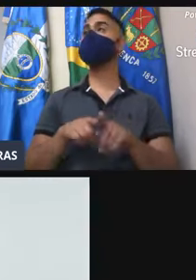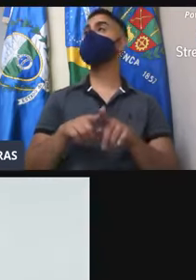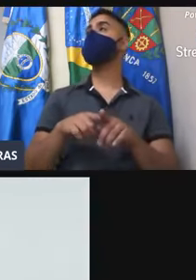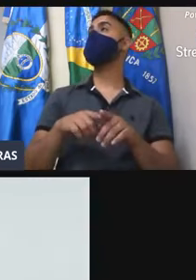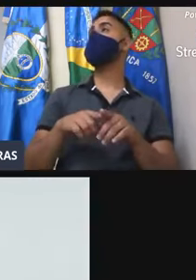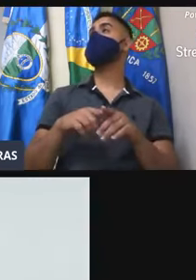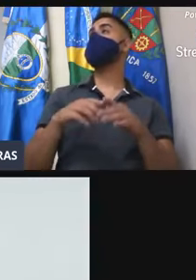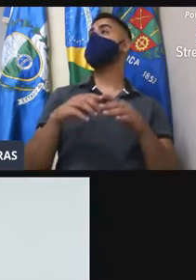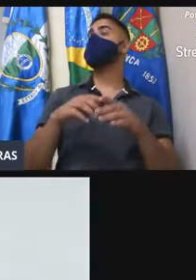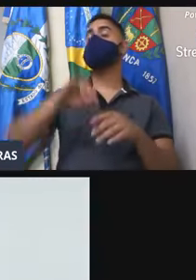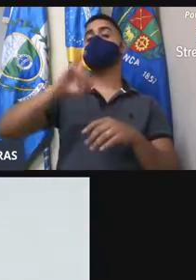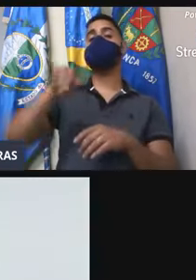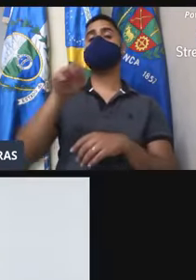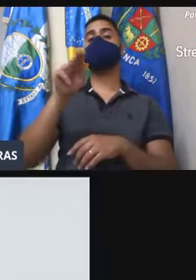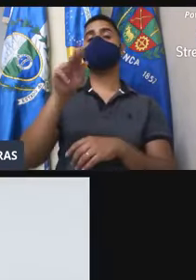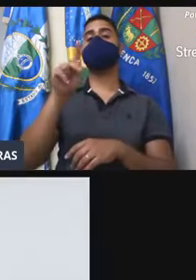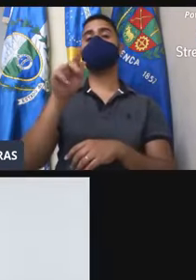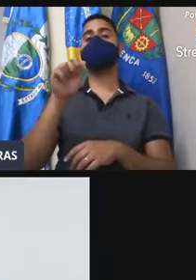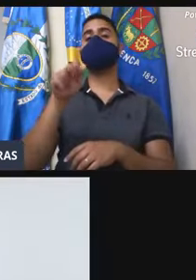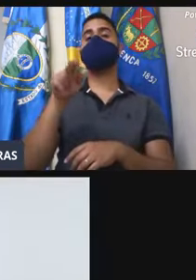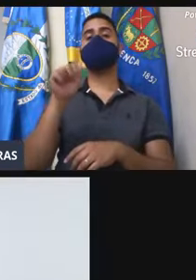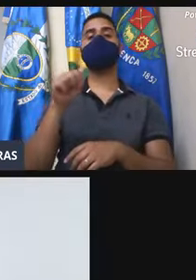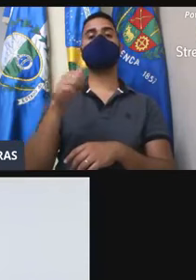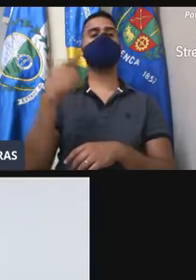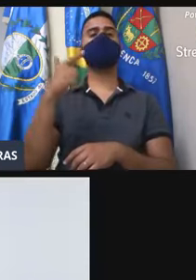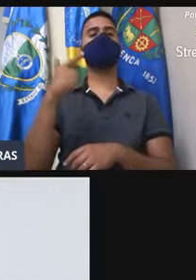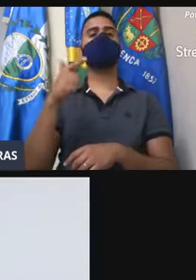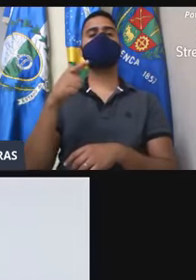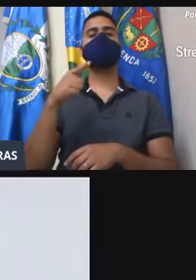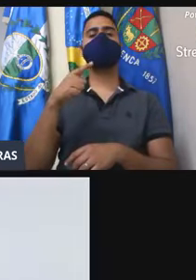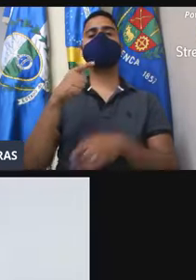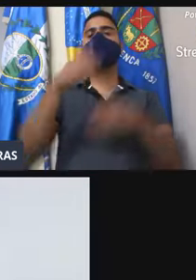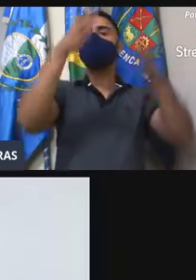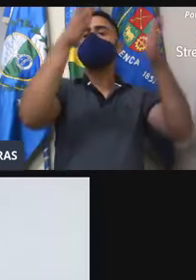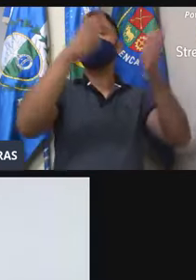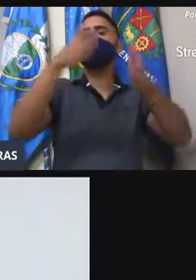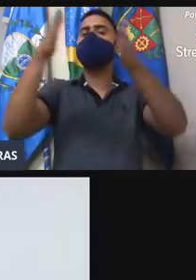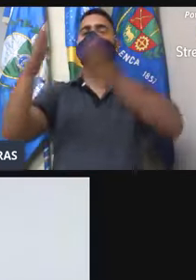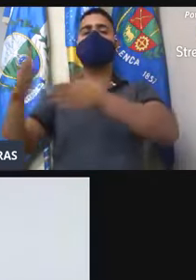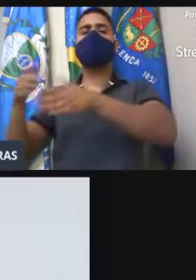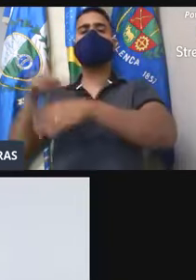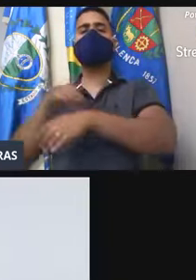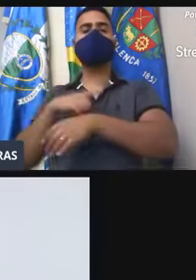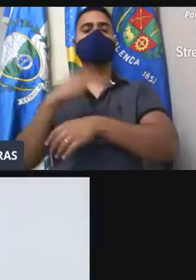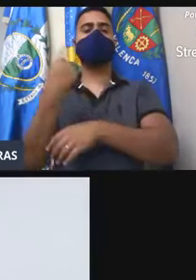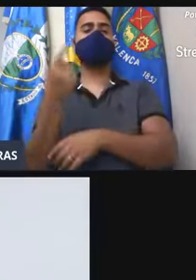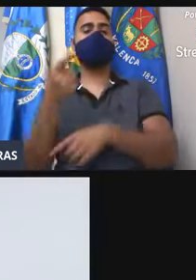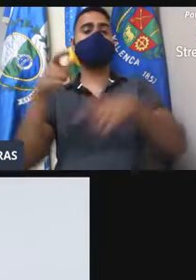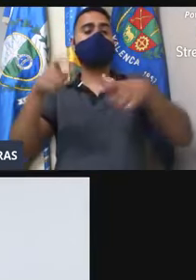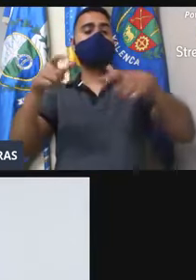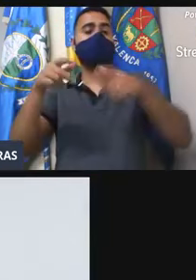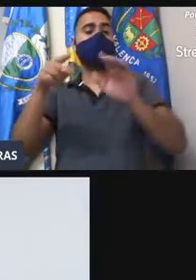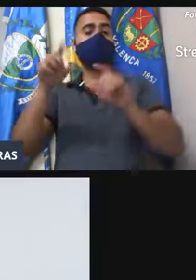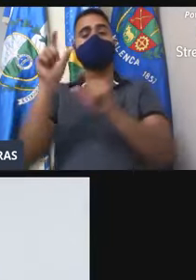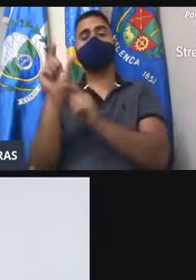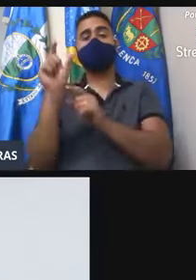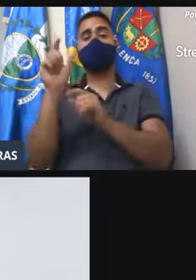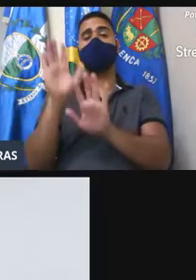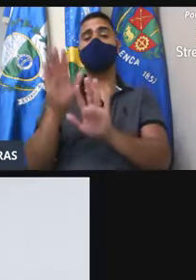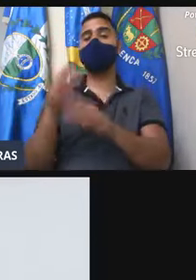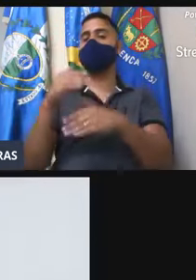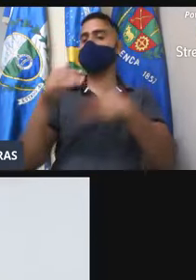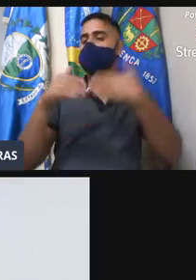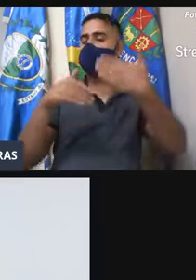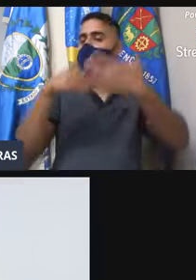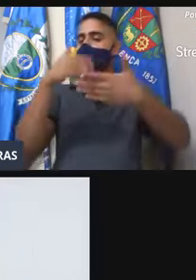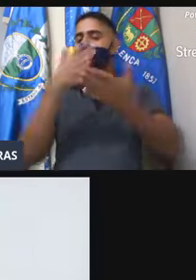tem, né, vamos dizer assim, hotéis e pousadas, temos apenas uma pousada pequena, mas tudo se começa e